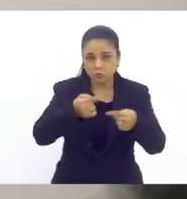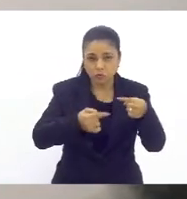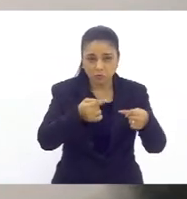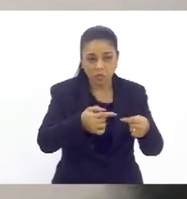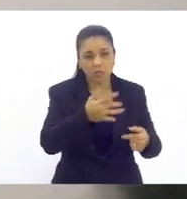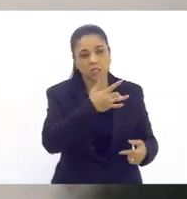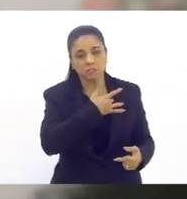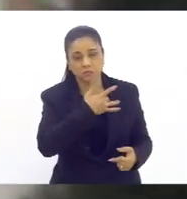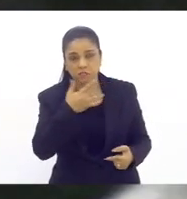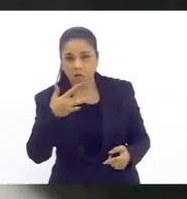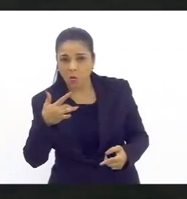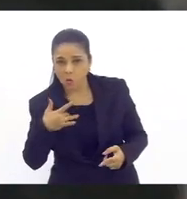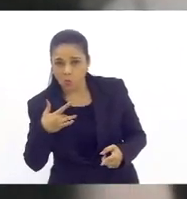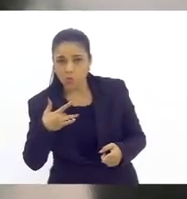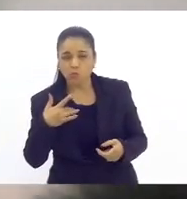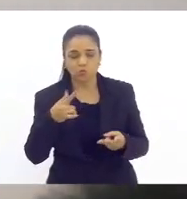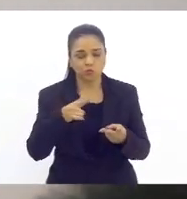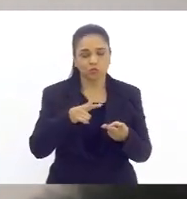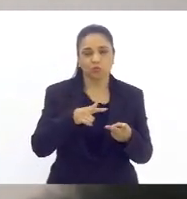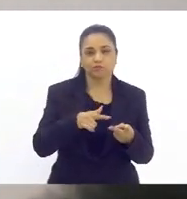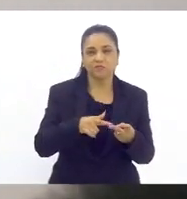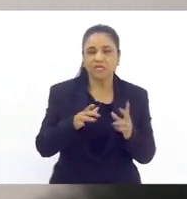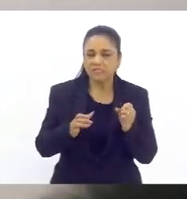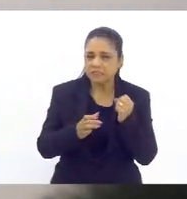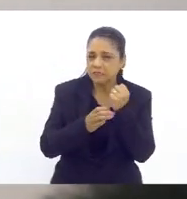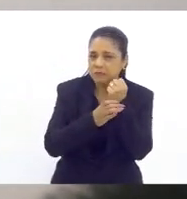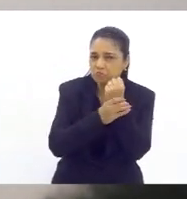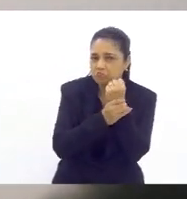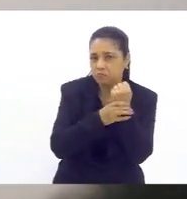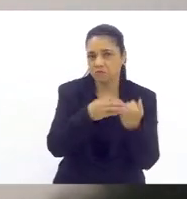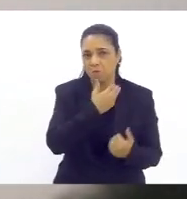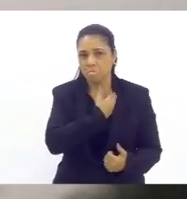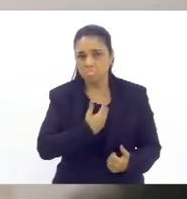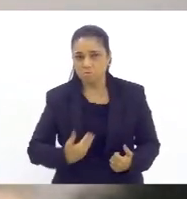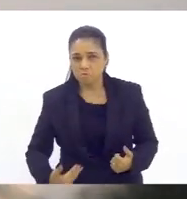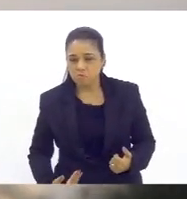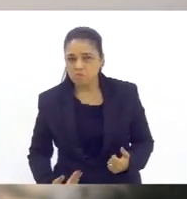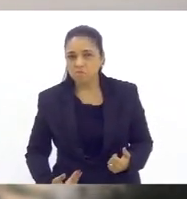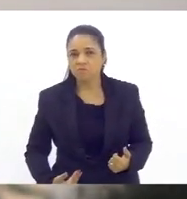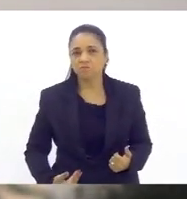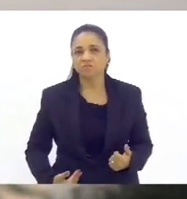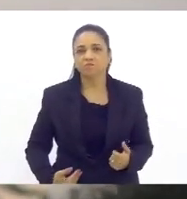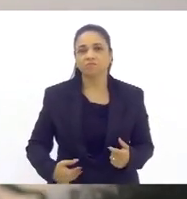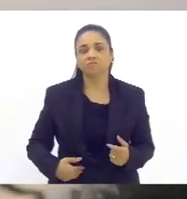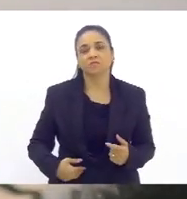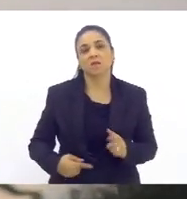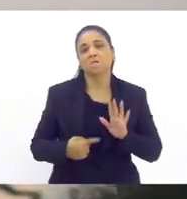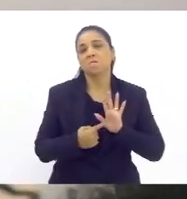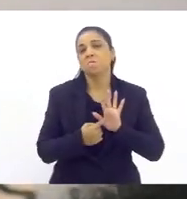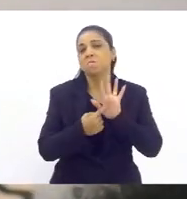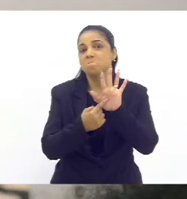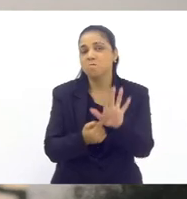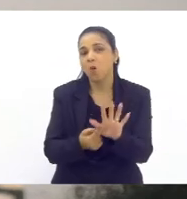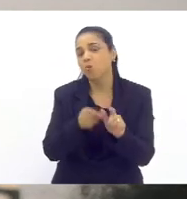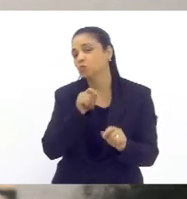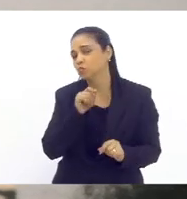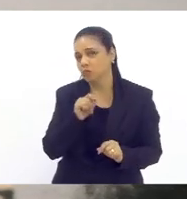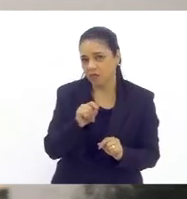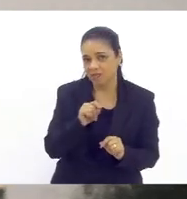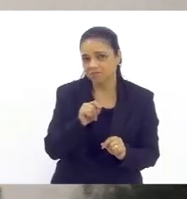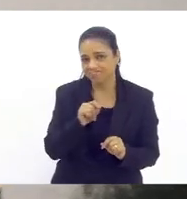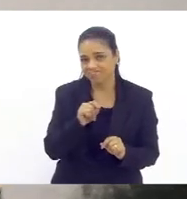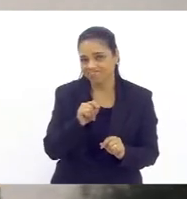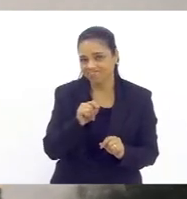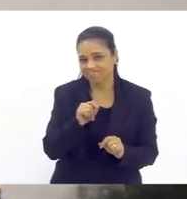da Saúde tanto no âmbito da Segurança Pública vai trazer esses efeitos eu acho que é inevitável